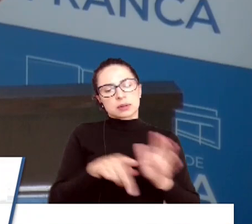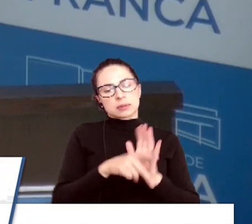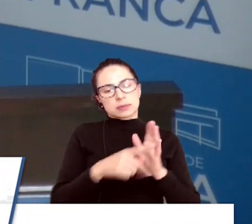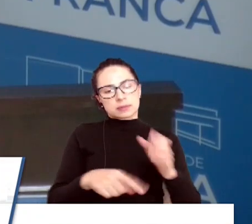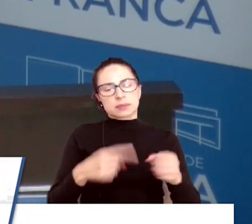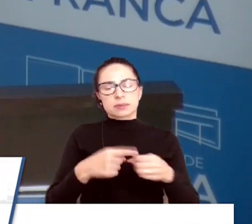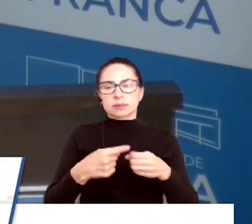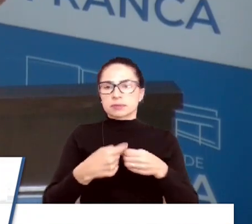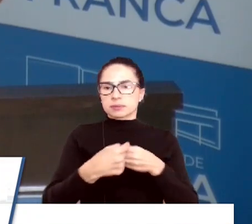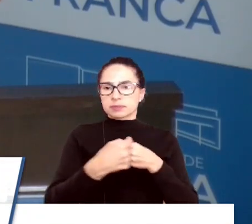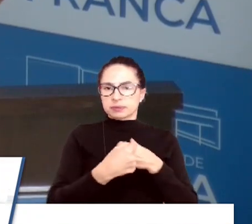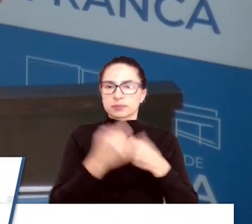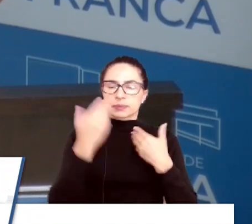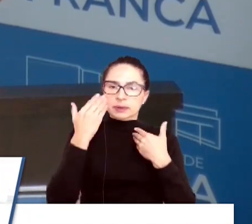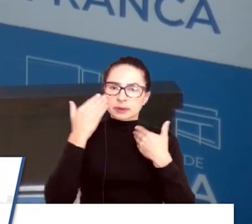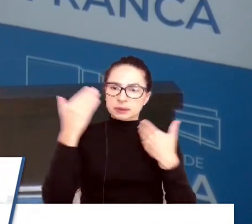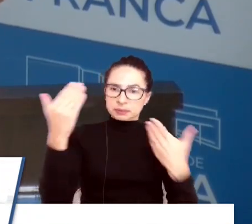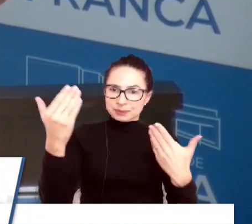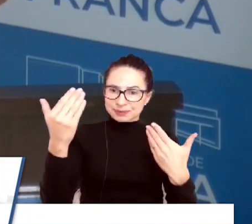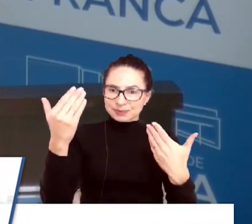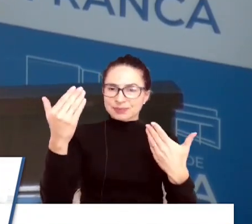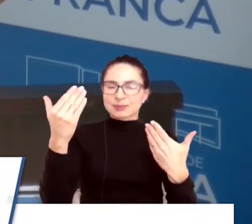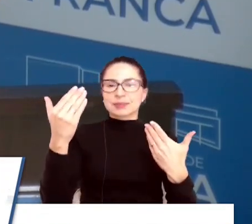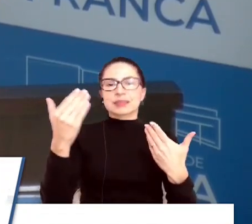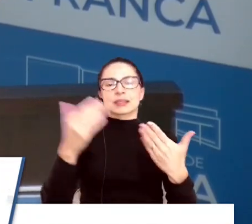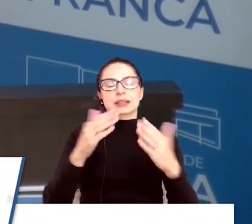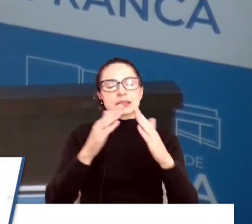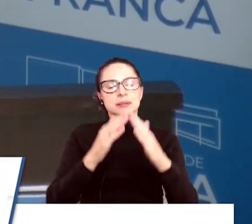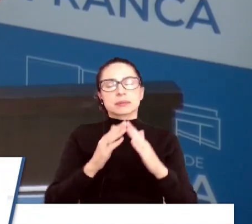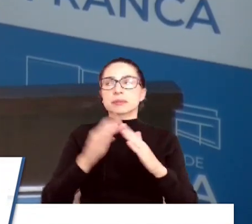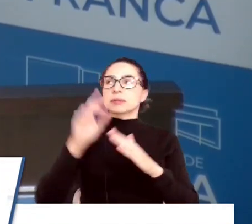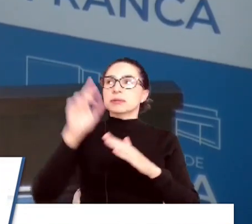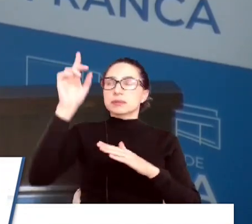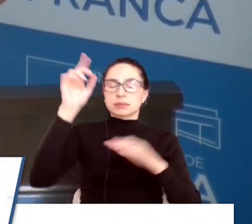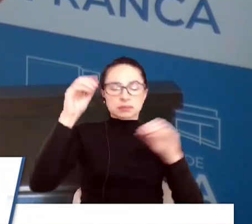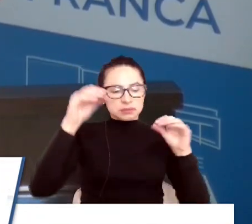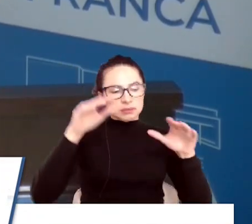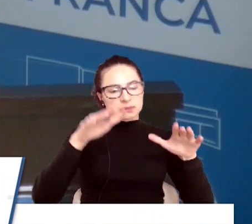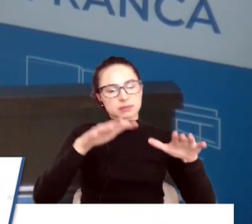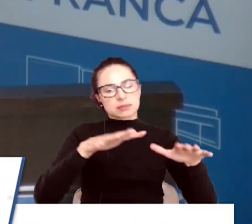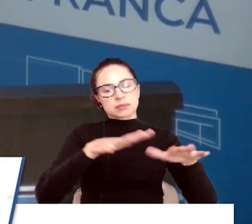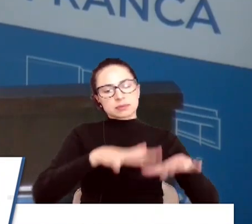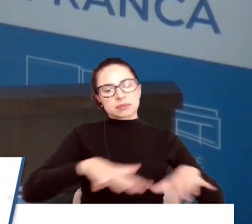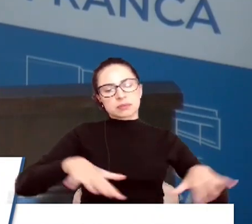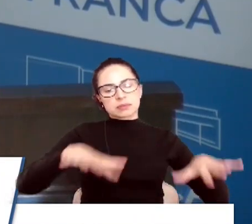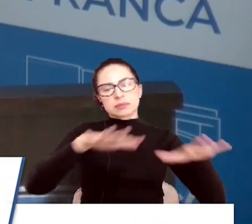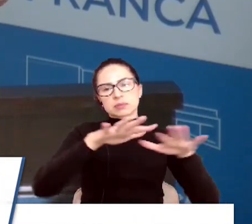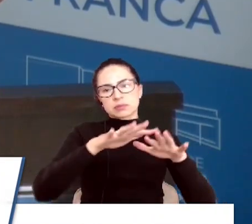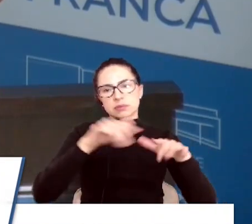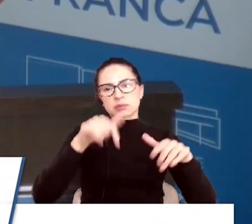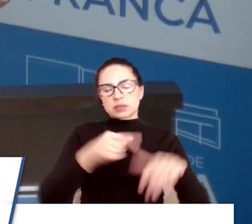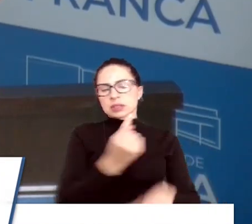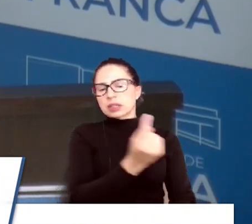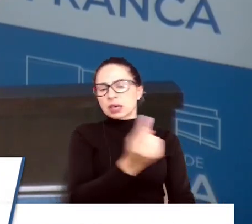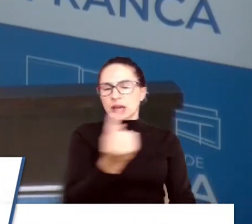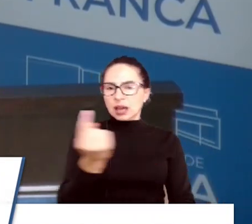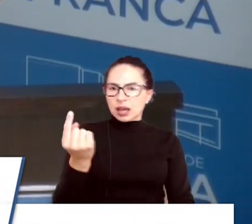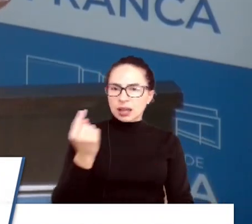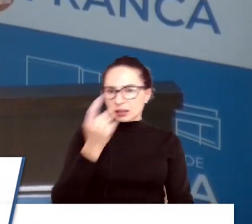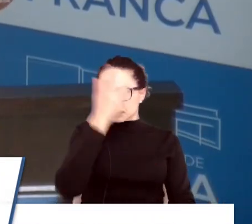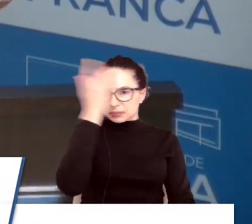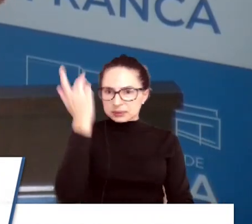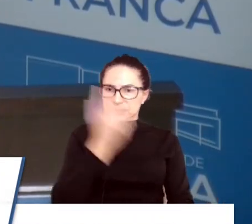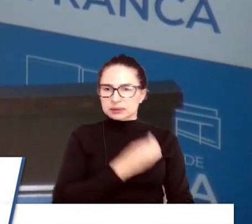cidade. Obrigada, Pai. Que a unção do teu Espírito esteja sobre cada um aqui presente